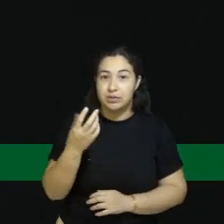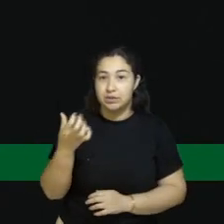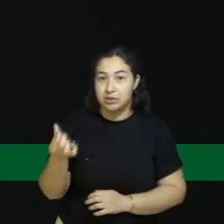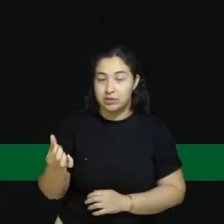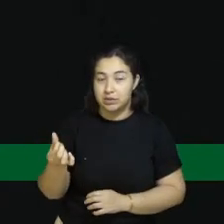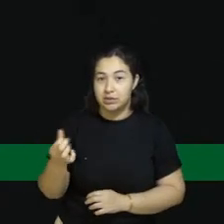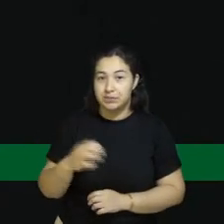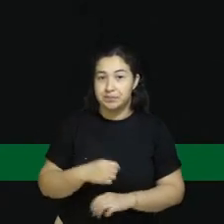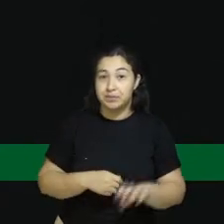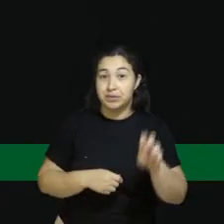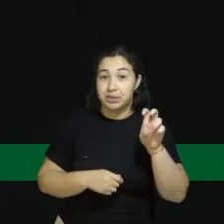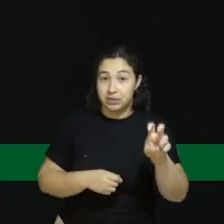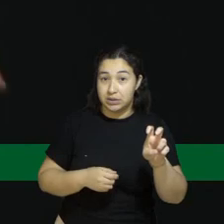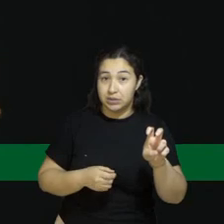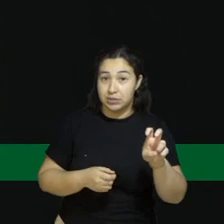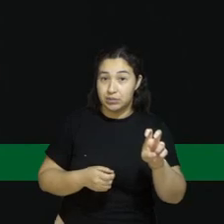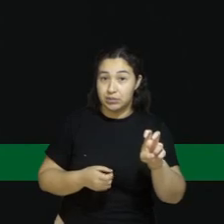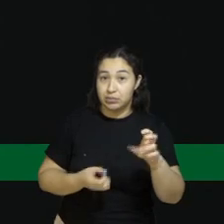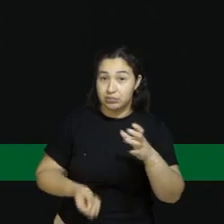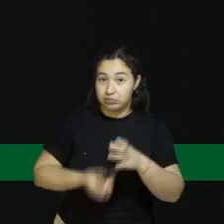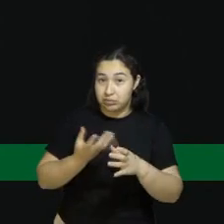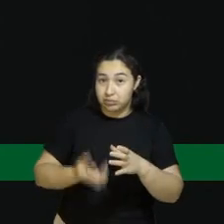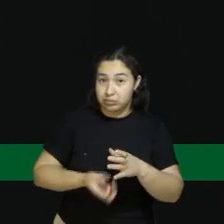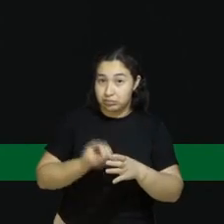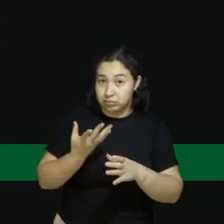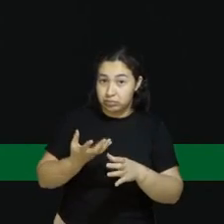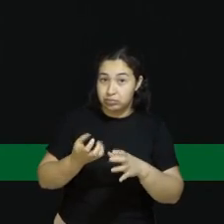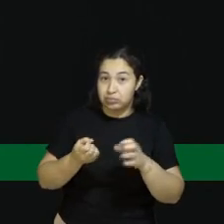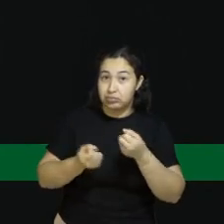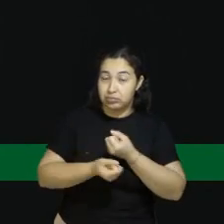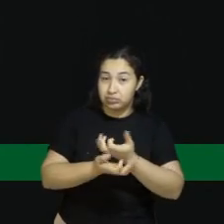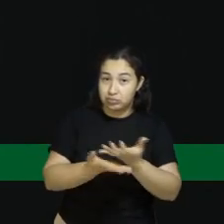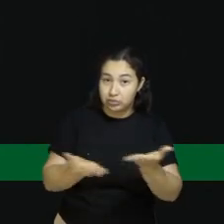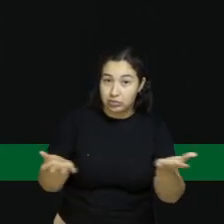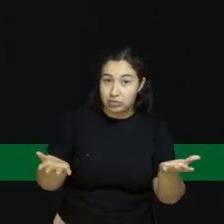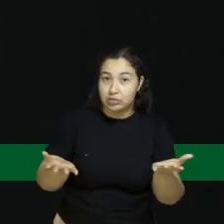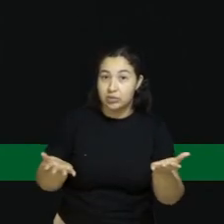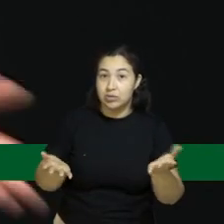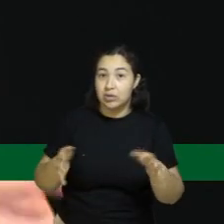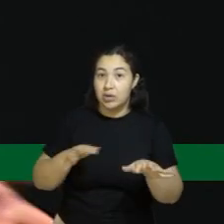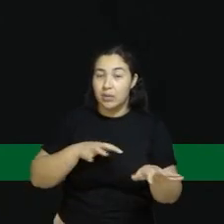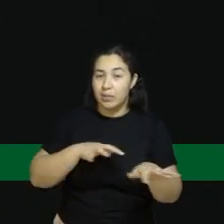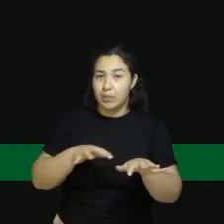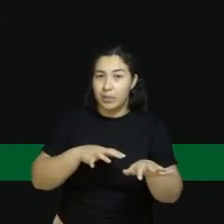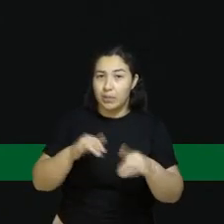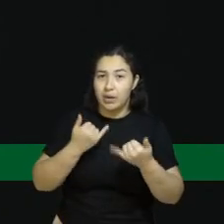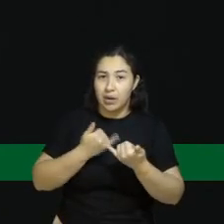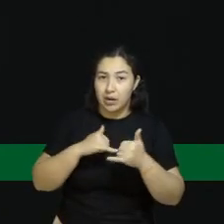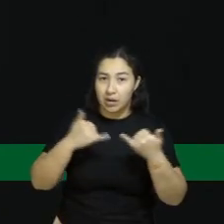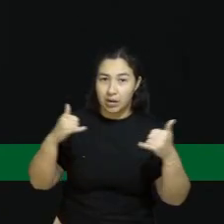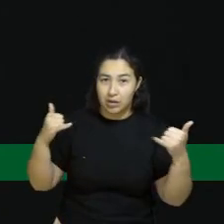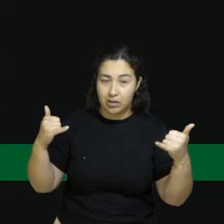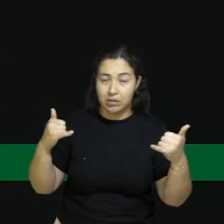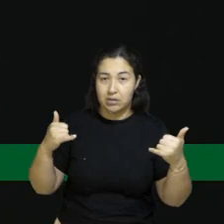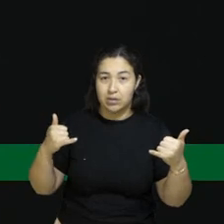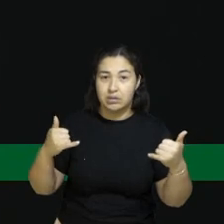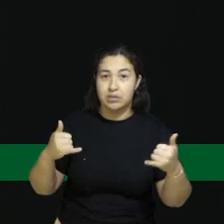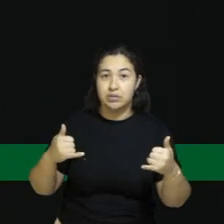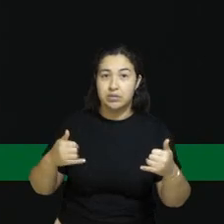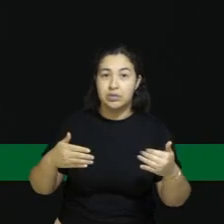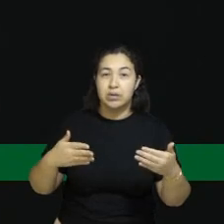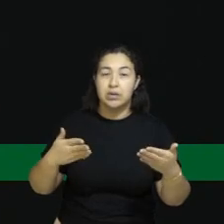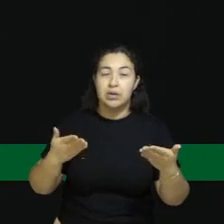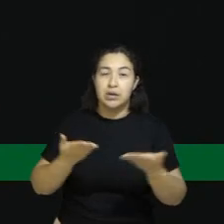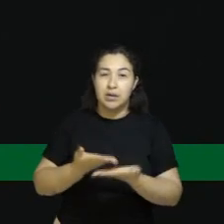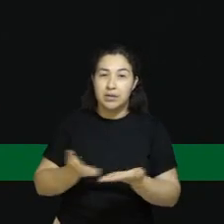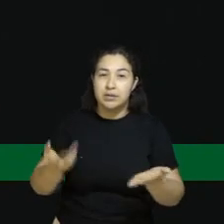5 pilares. Geração, transmissão, subestações, redistribuição e mobilidade elétrica, que hoje está sendo lançado o corredor elétrico. Mais de